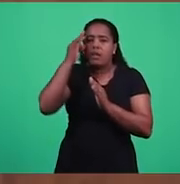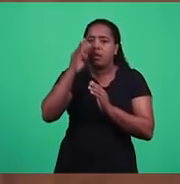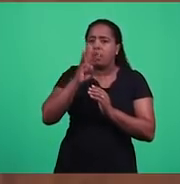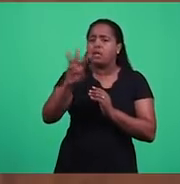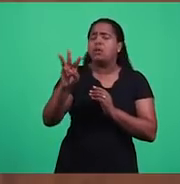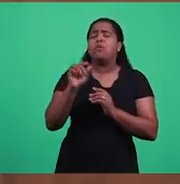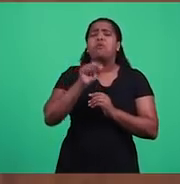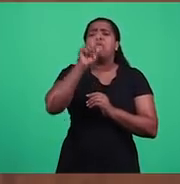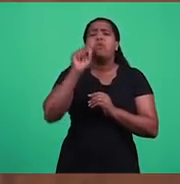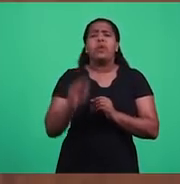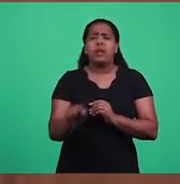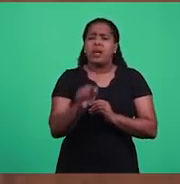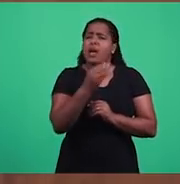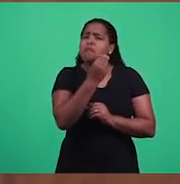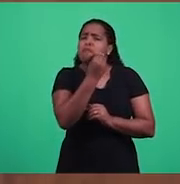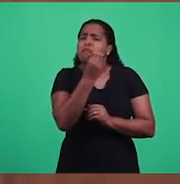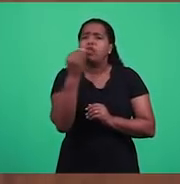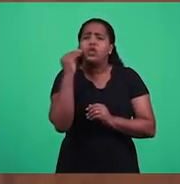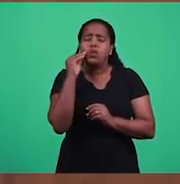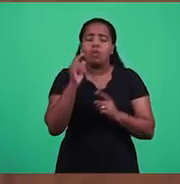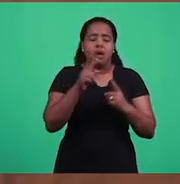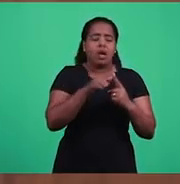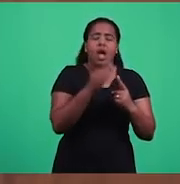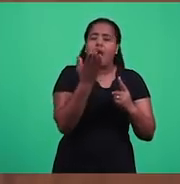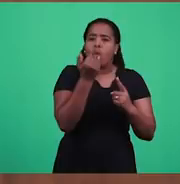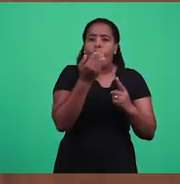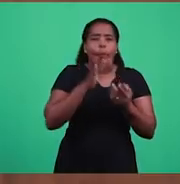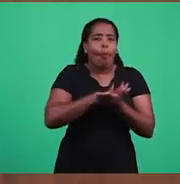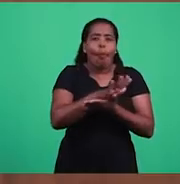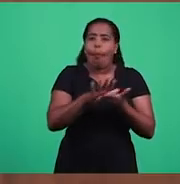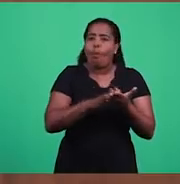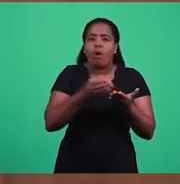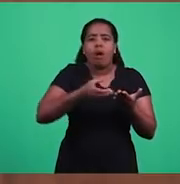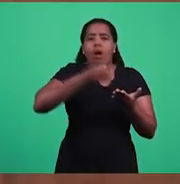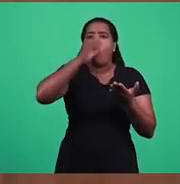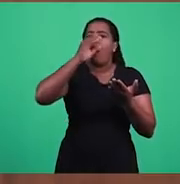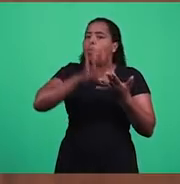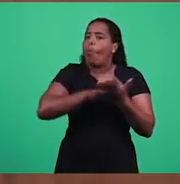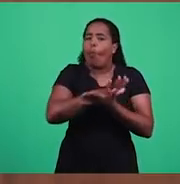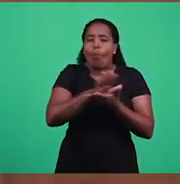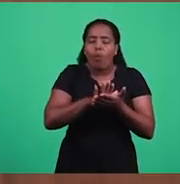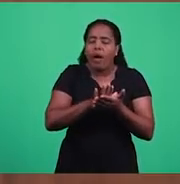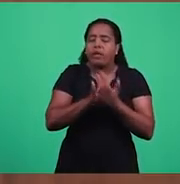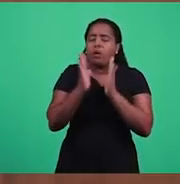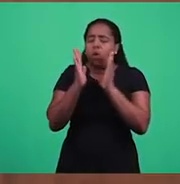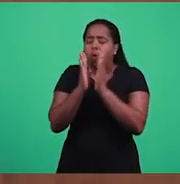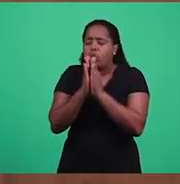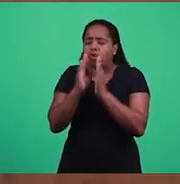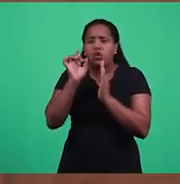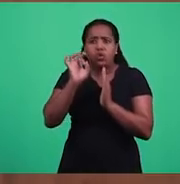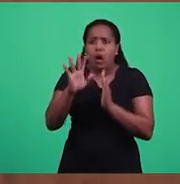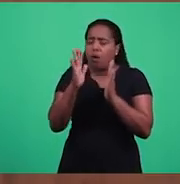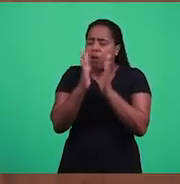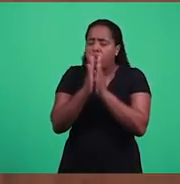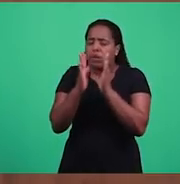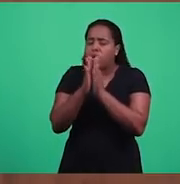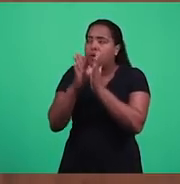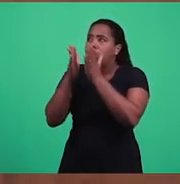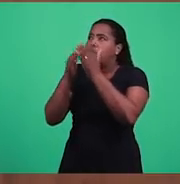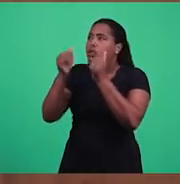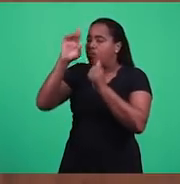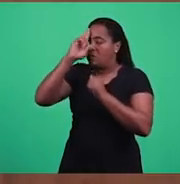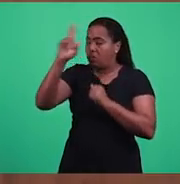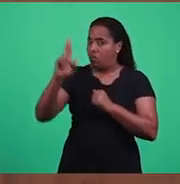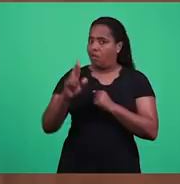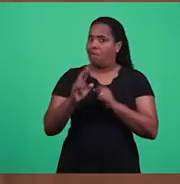sem comer e sem beber, orando, buscando ao Senhor. E aí, como igreja,